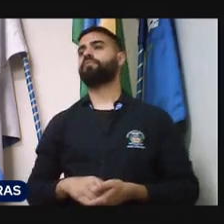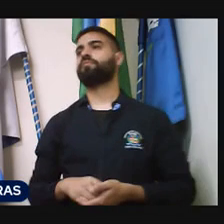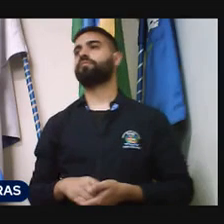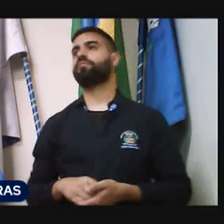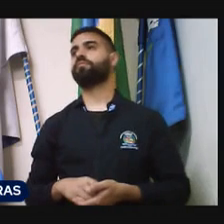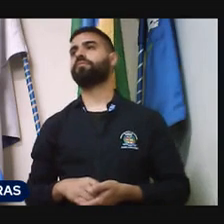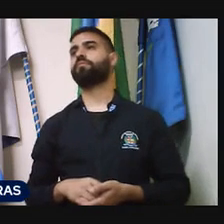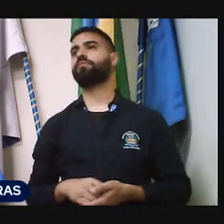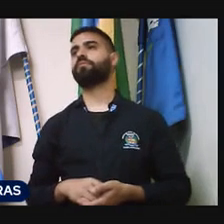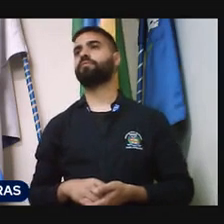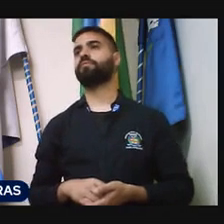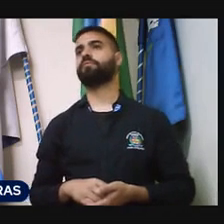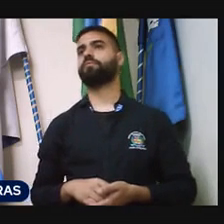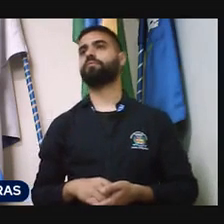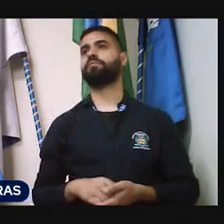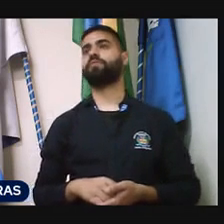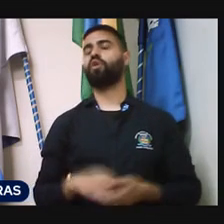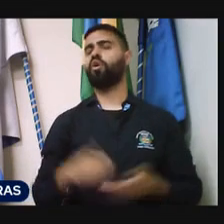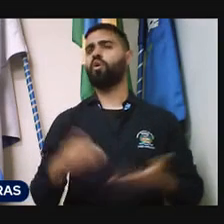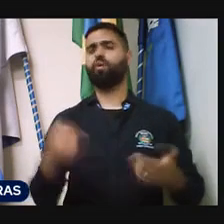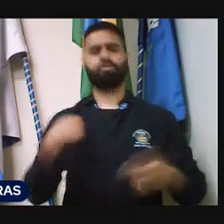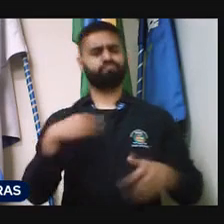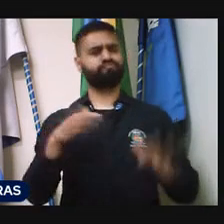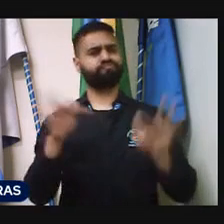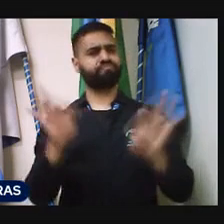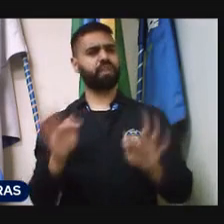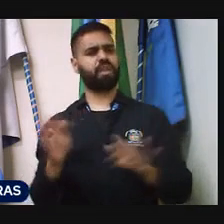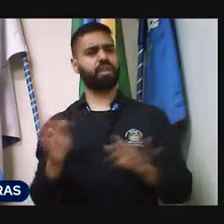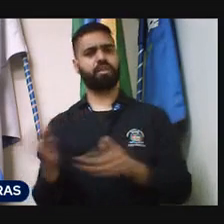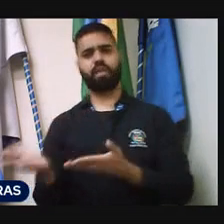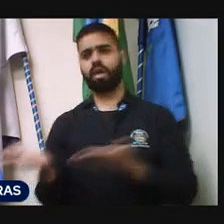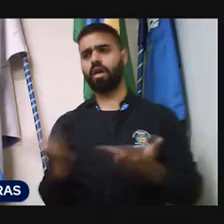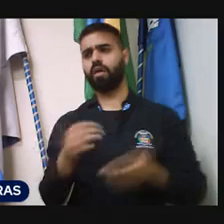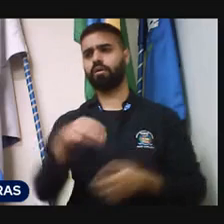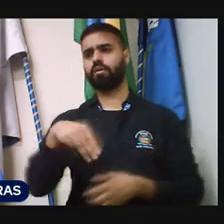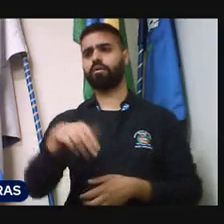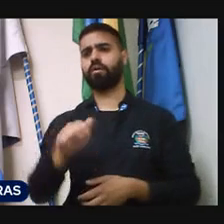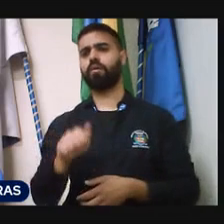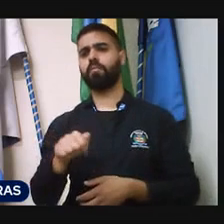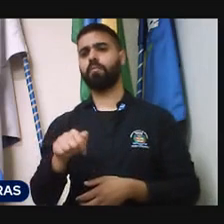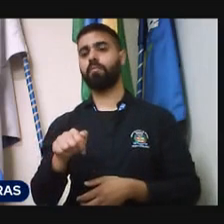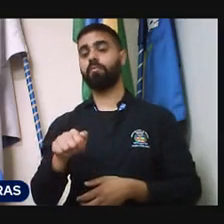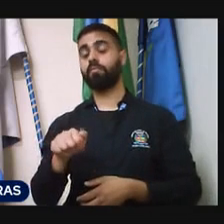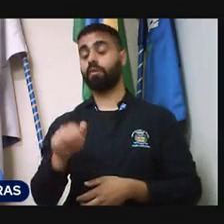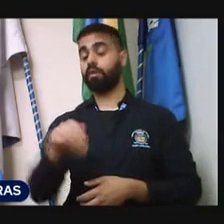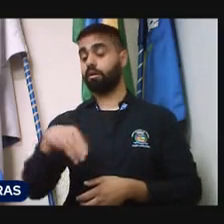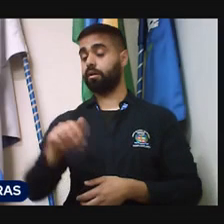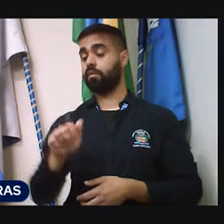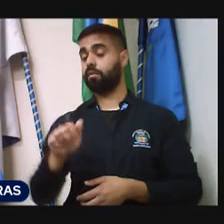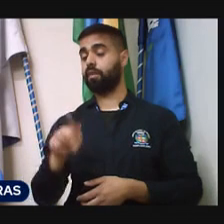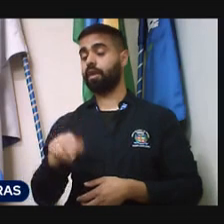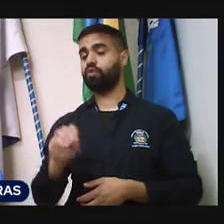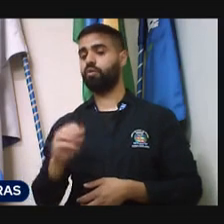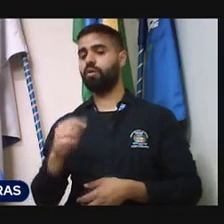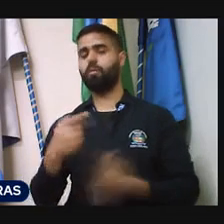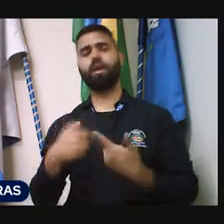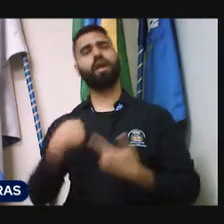fico muito satisfeito do Magno tá aqui eu nasci naquele Hospital